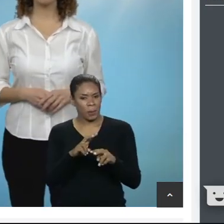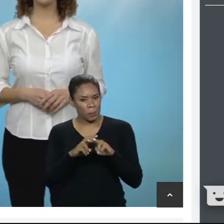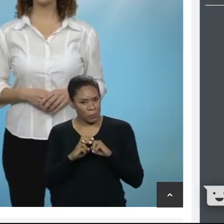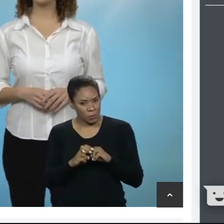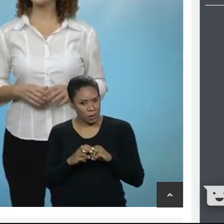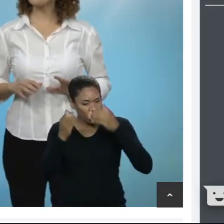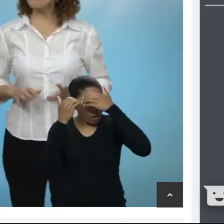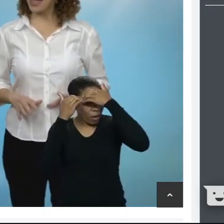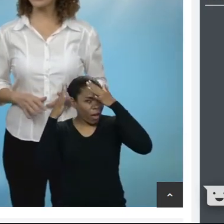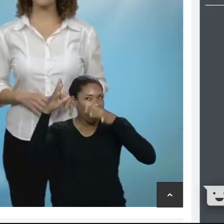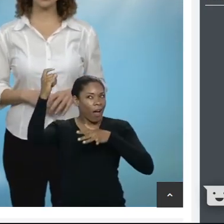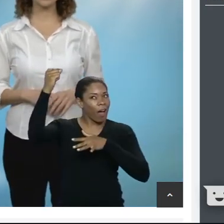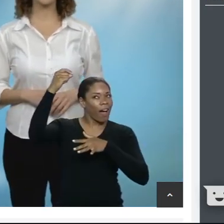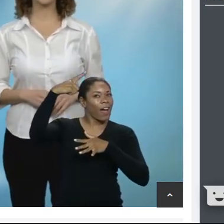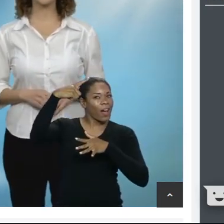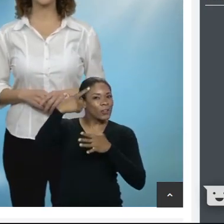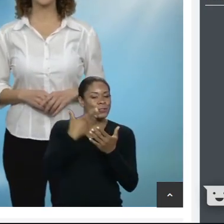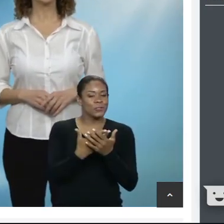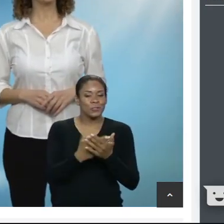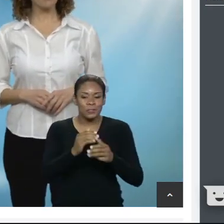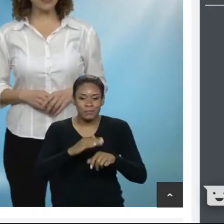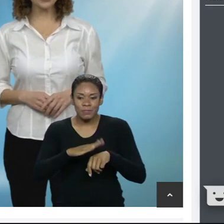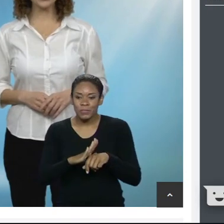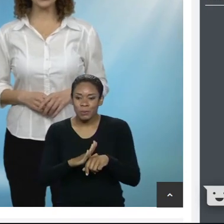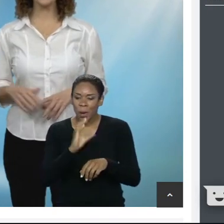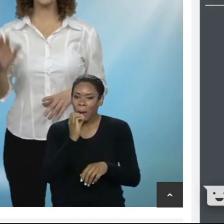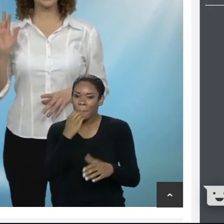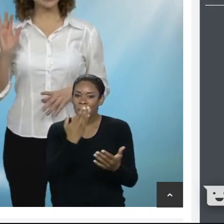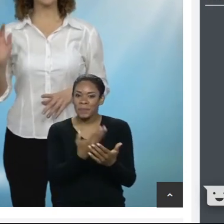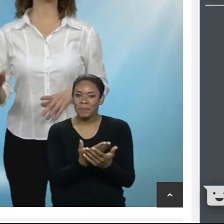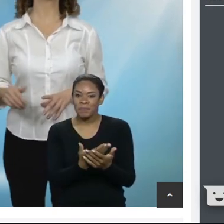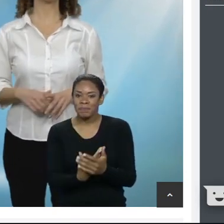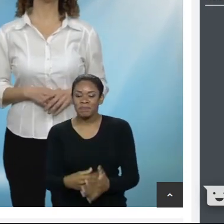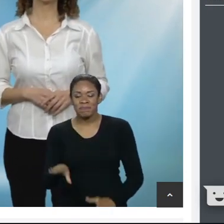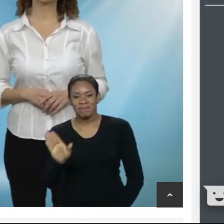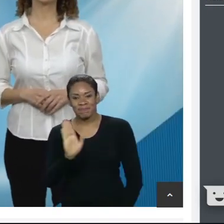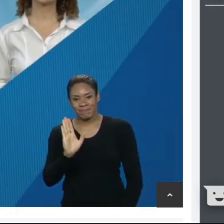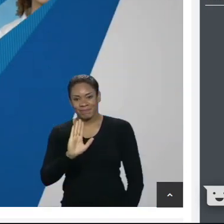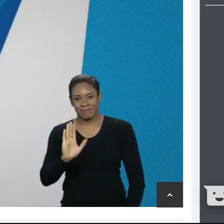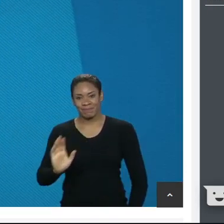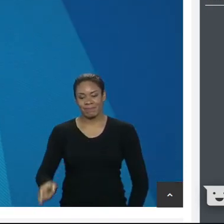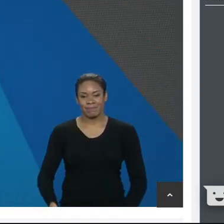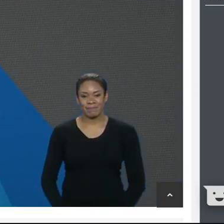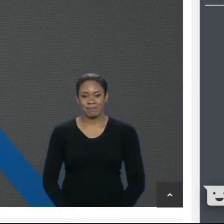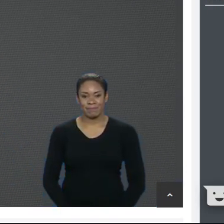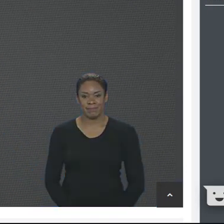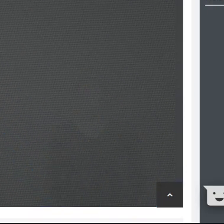conhecimento estudando mais sobre esse assunto. Bons estudos e até mais!